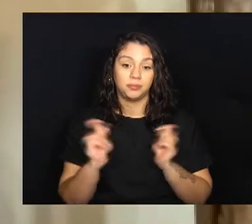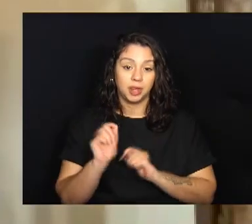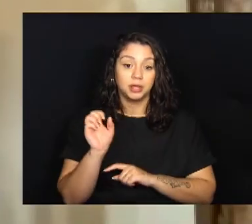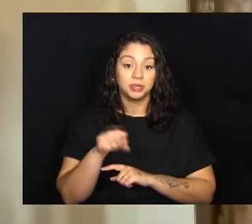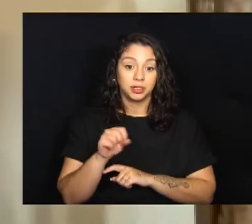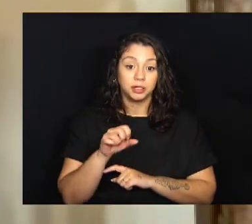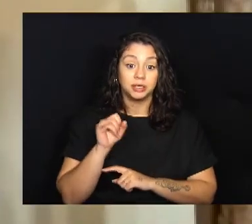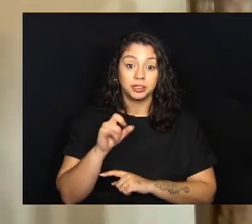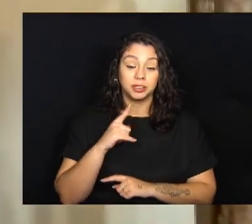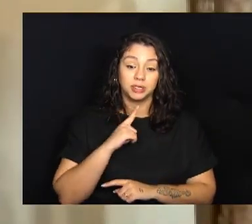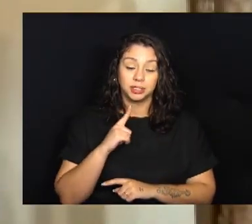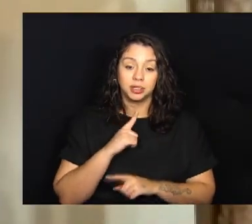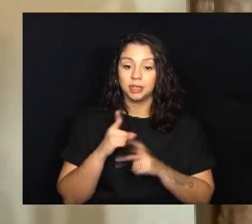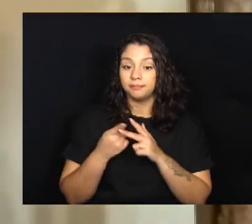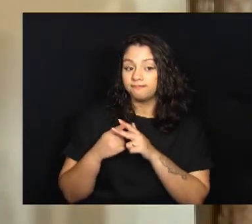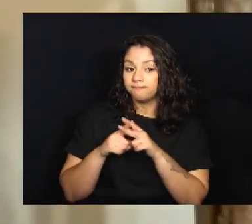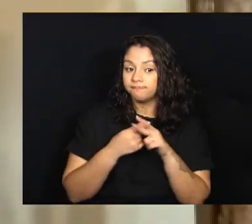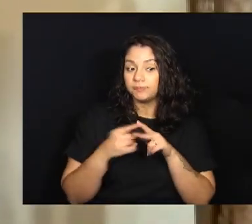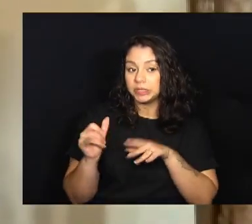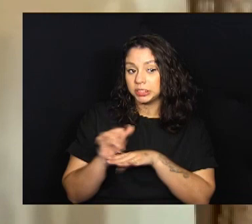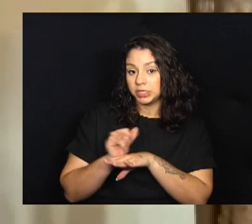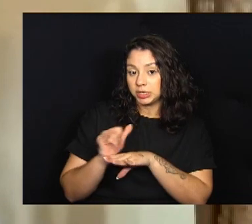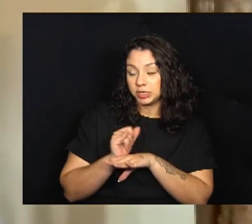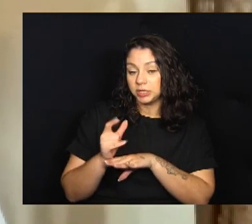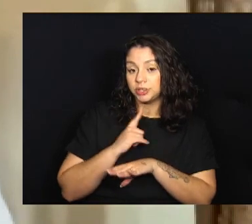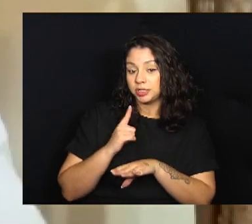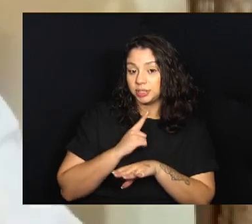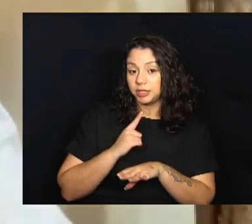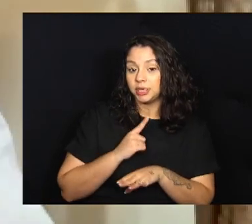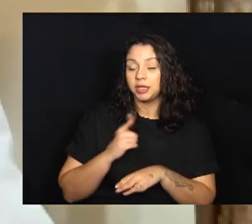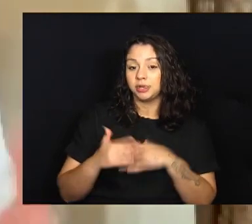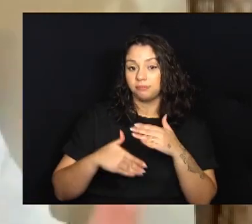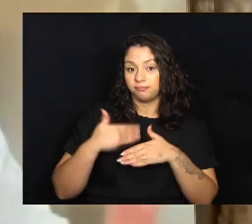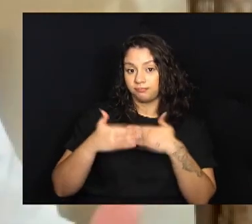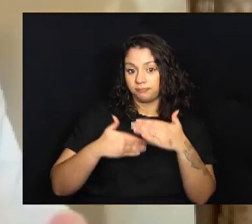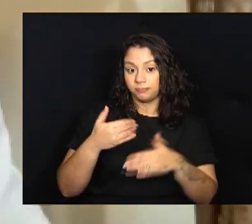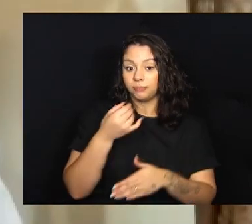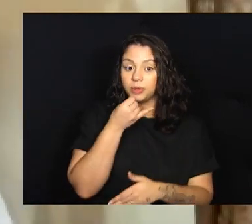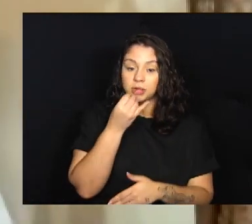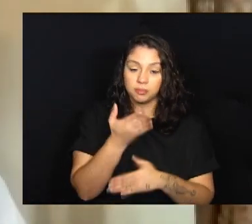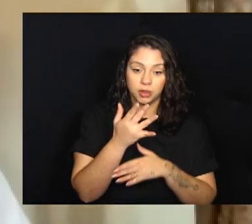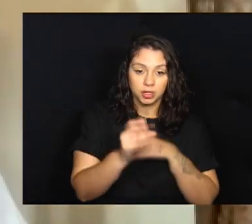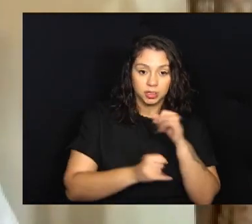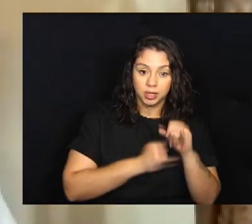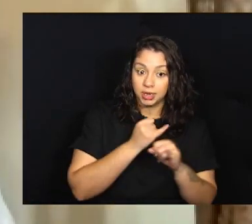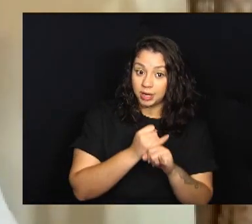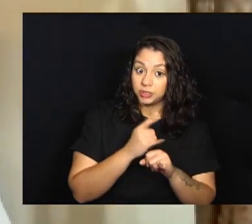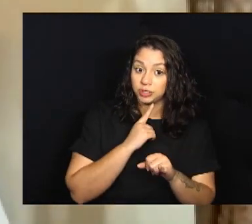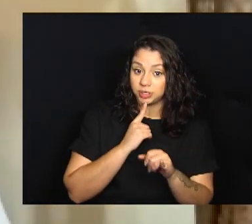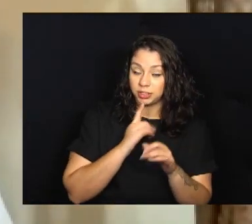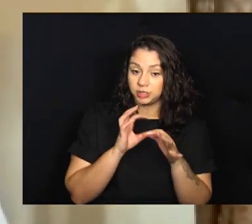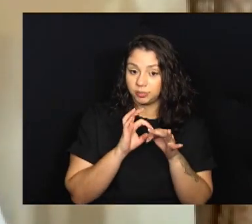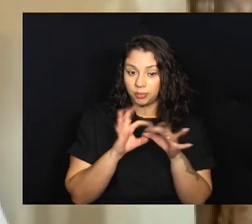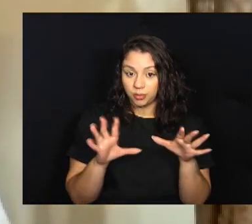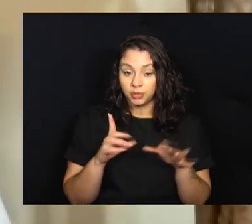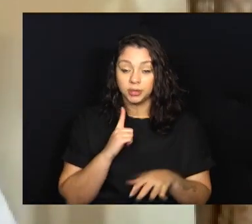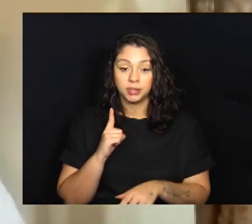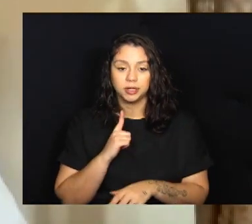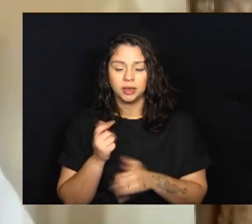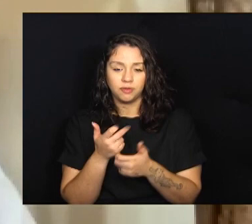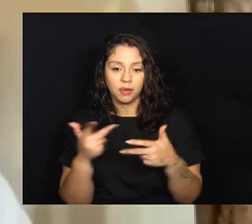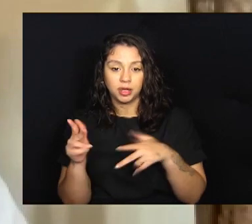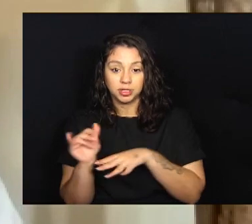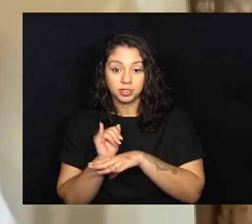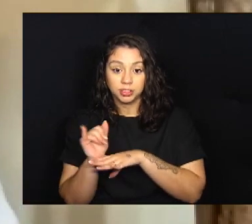que você use mecanismos que trabalhem para você. Então a gente tem aí a internet disponível e existem muitas formas de você